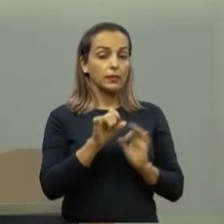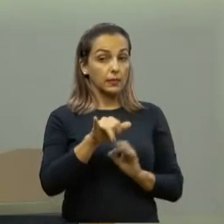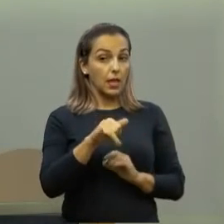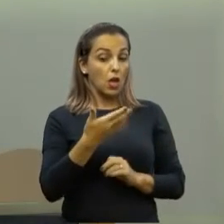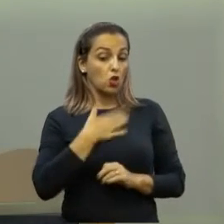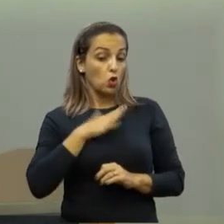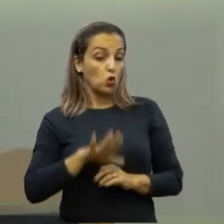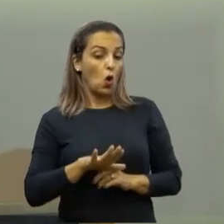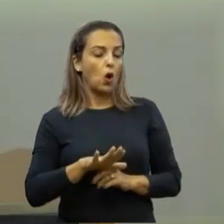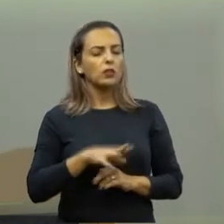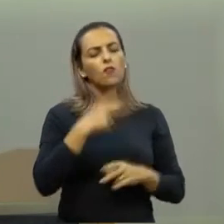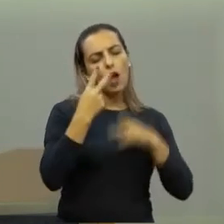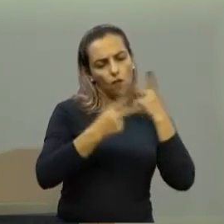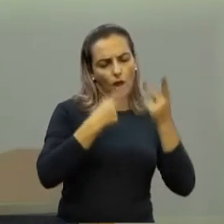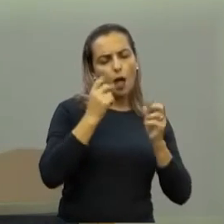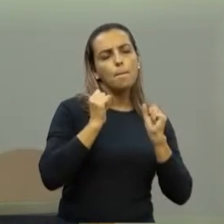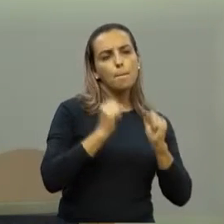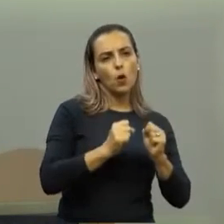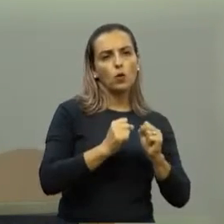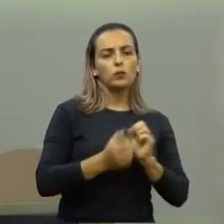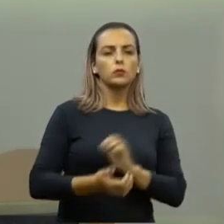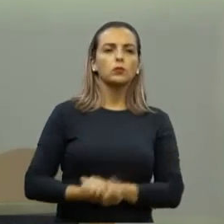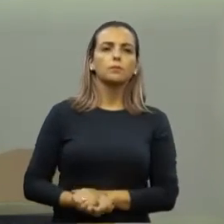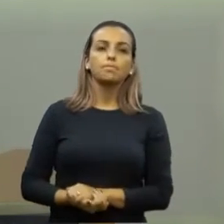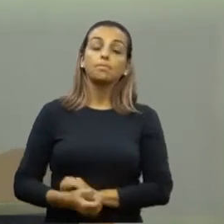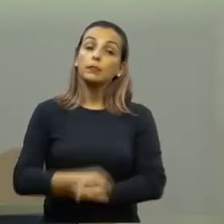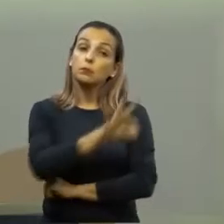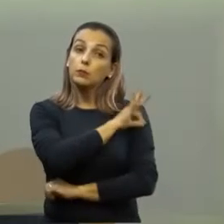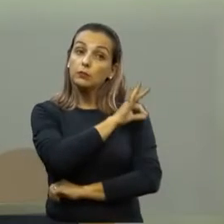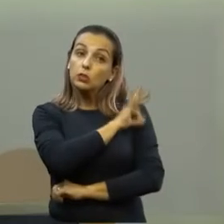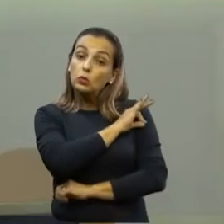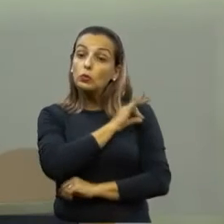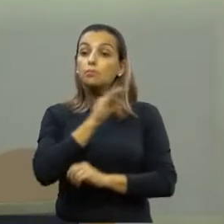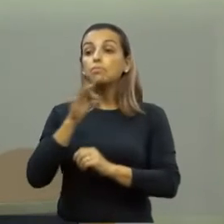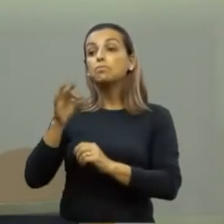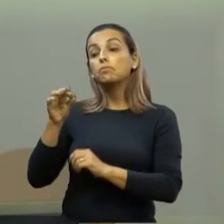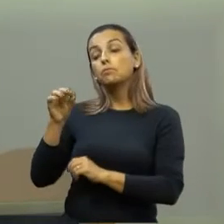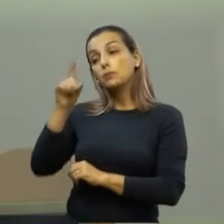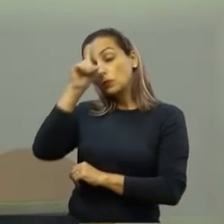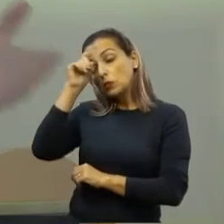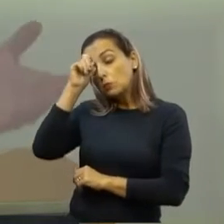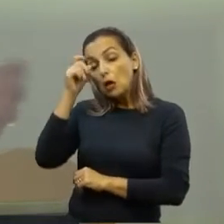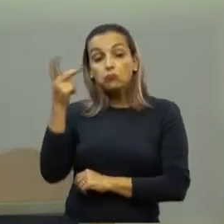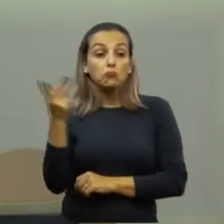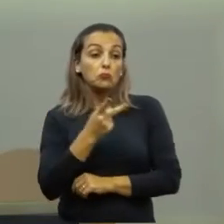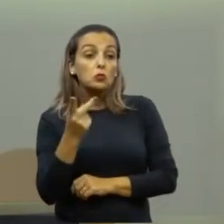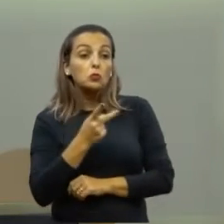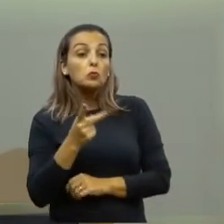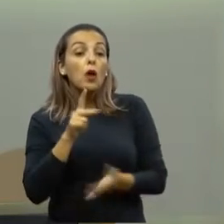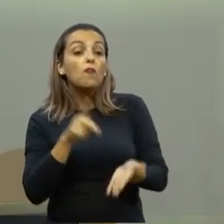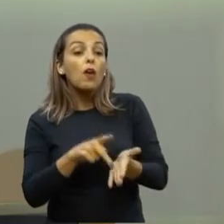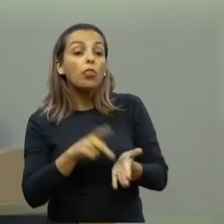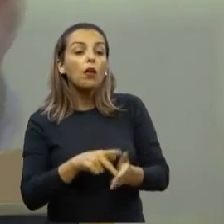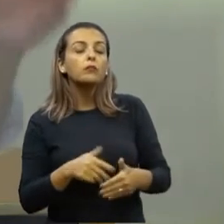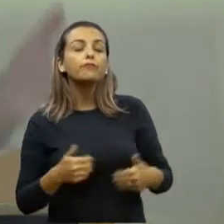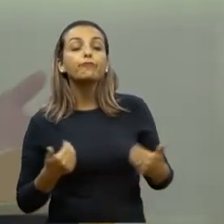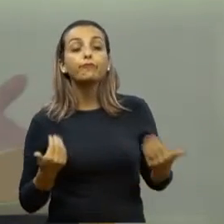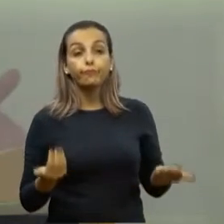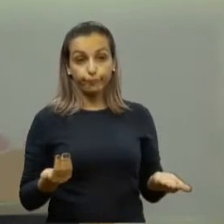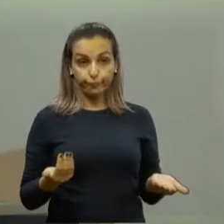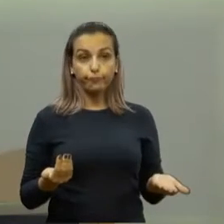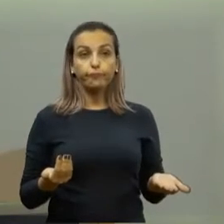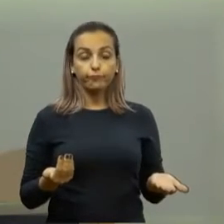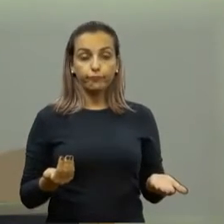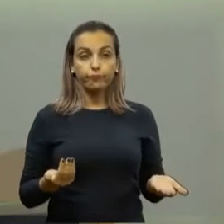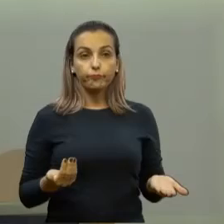nosso pode falar que a gente deixa falar mas aí eu falo um lado a prefeitura falando outro lado é santa casa falando e aí quem é o dono da aí tem uma